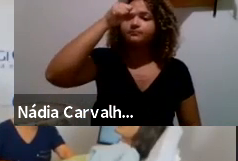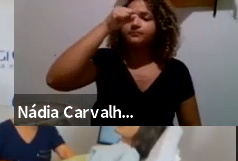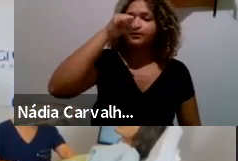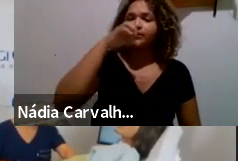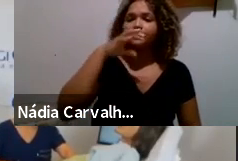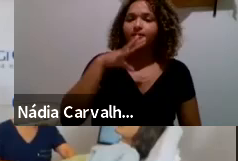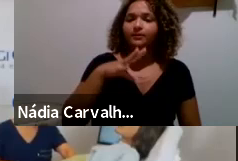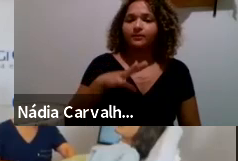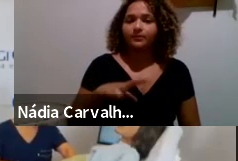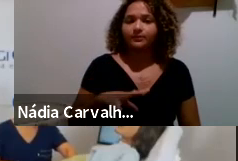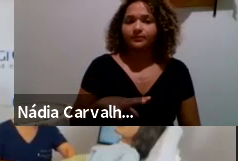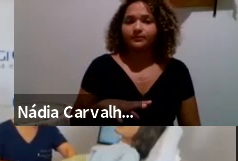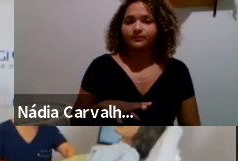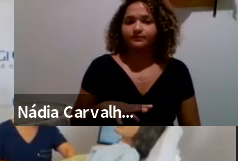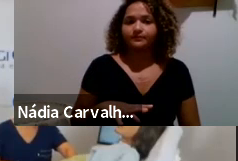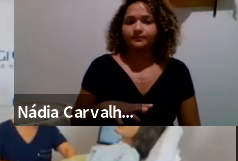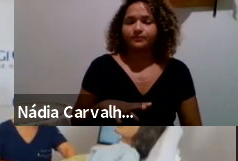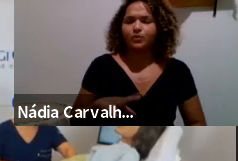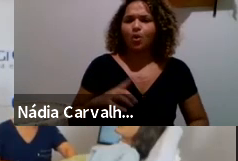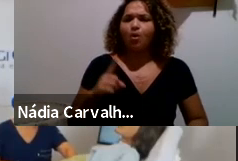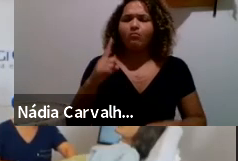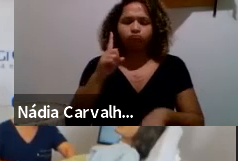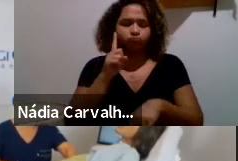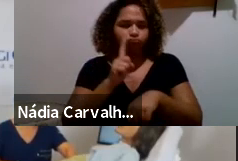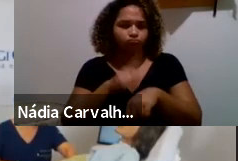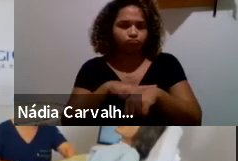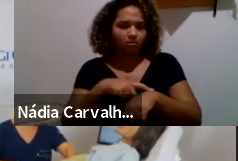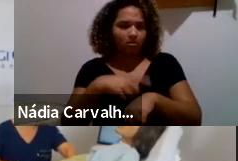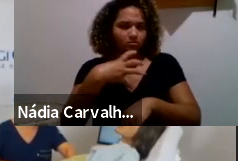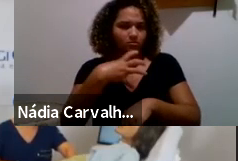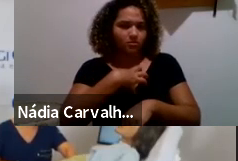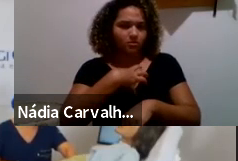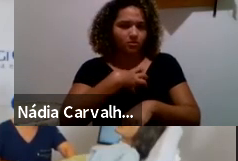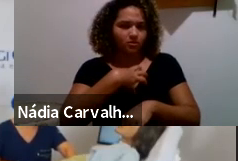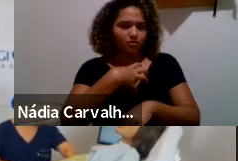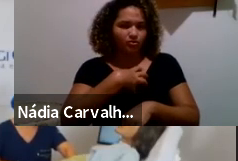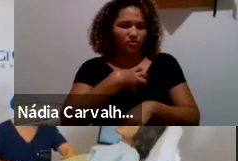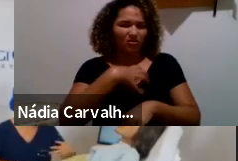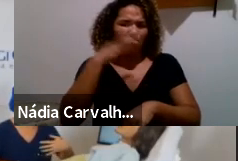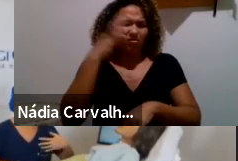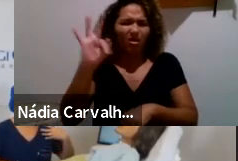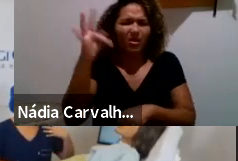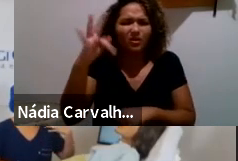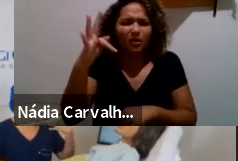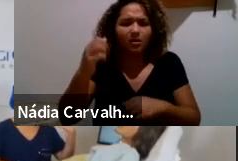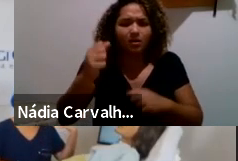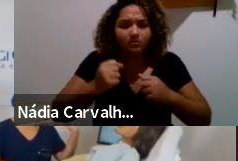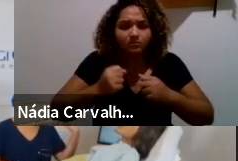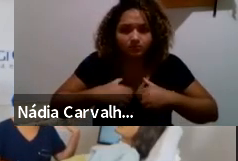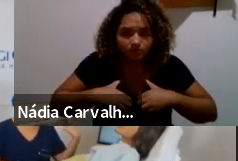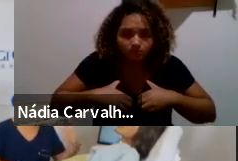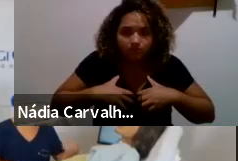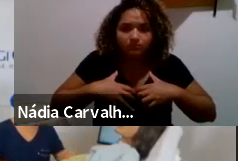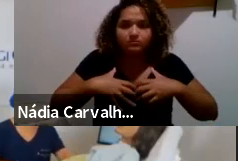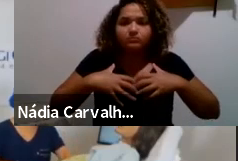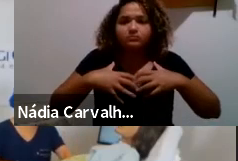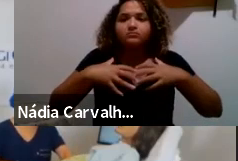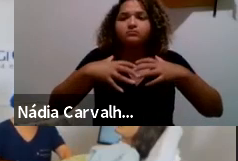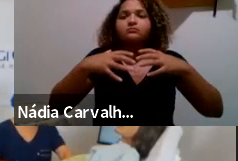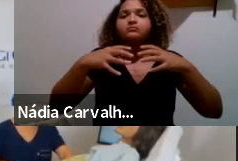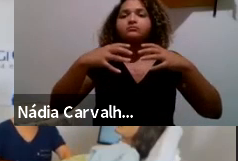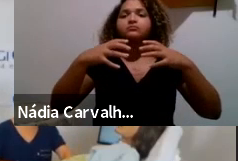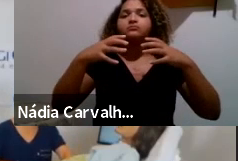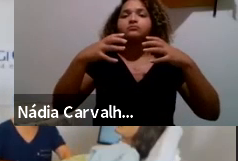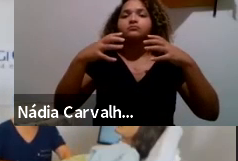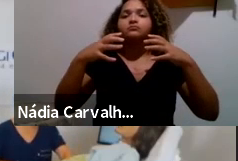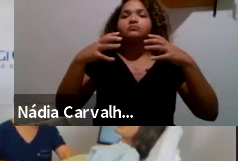Muito bem. Toda hora que vier sua contração, enche o peito de ar como se fosse tirar uma